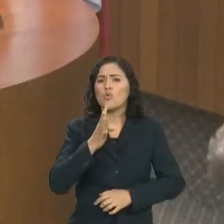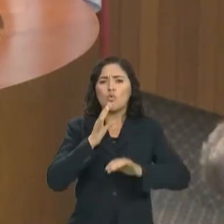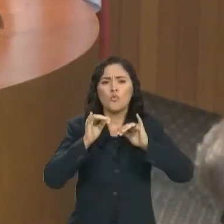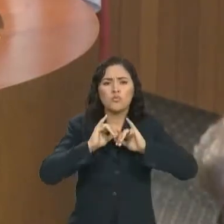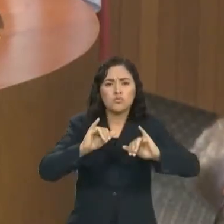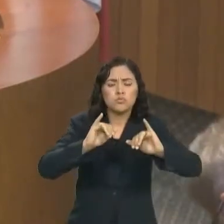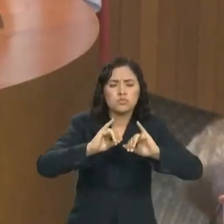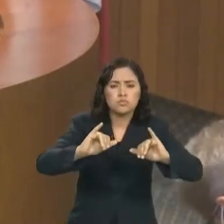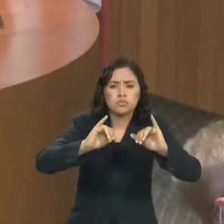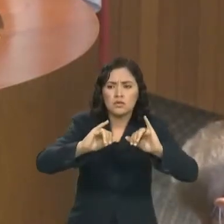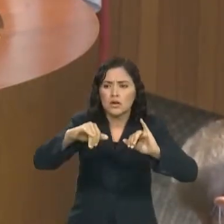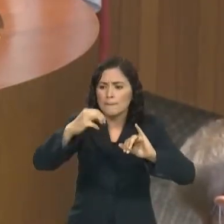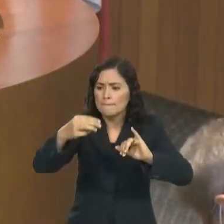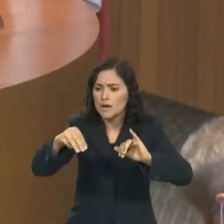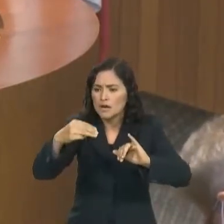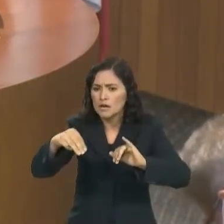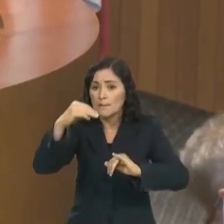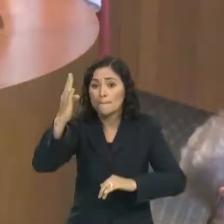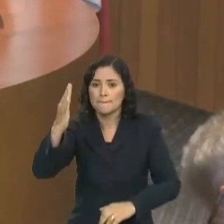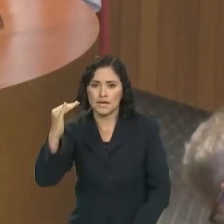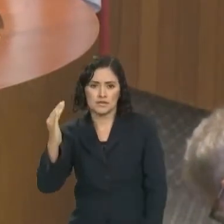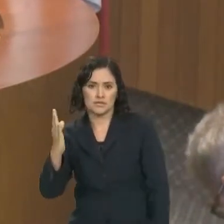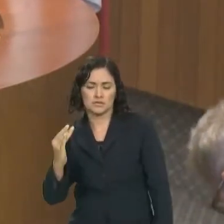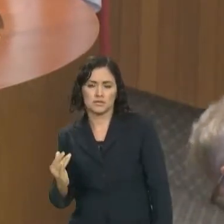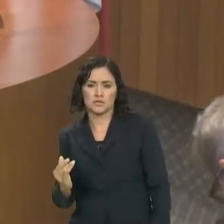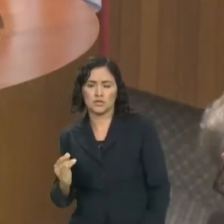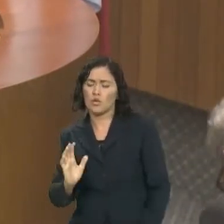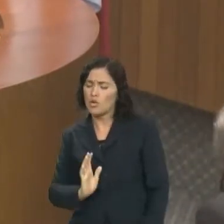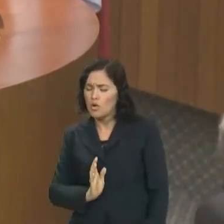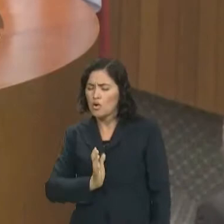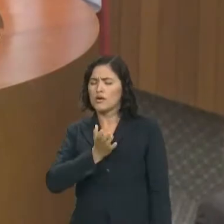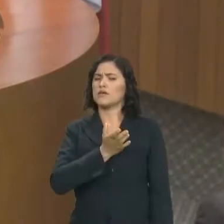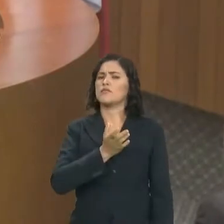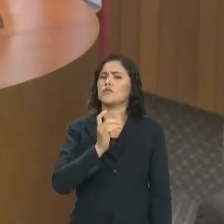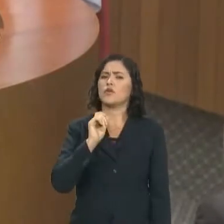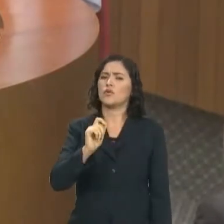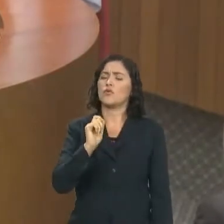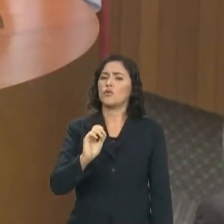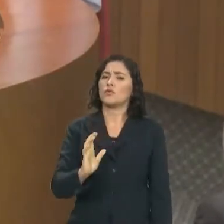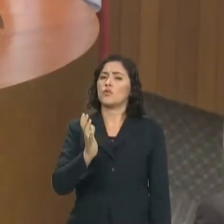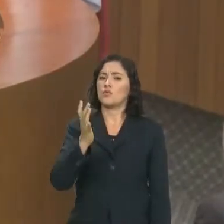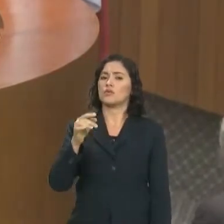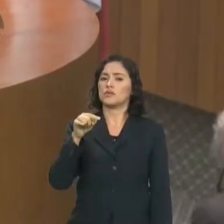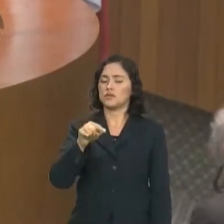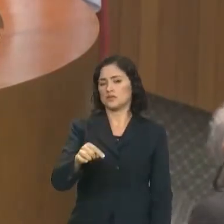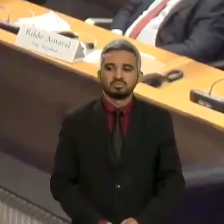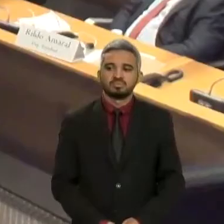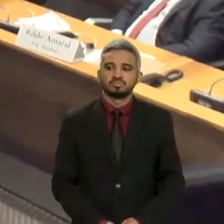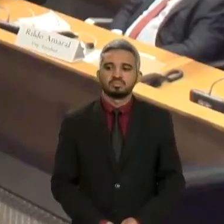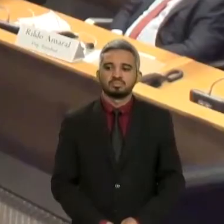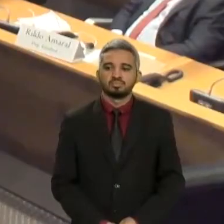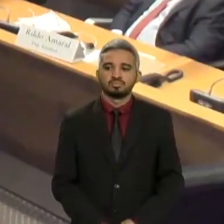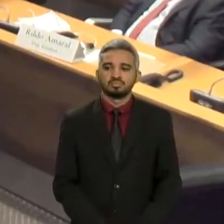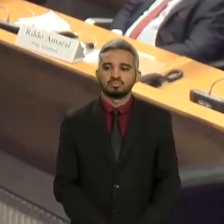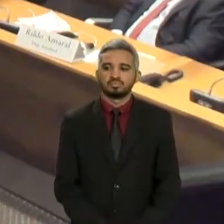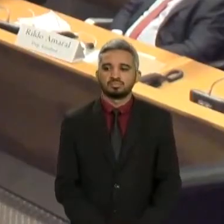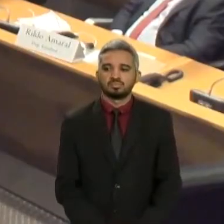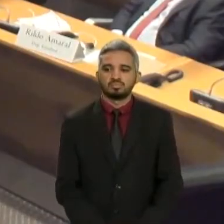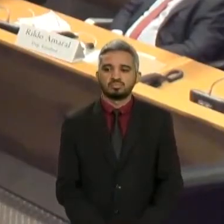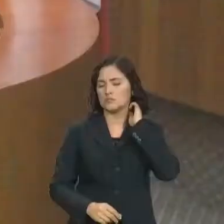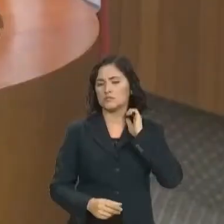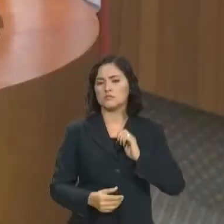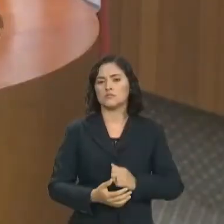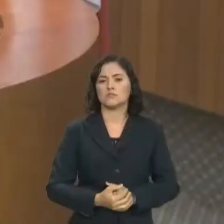de penúria, porque passa a rede municipal de ensino lá na cidade de